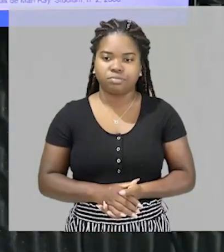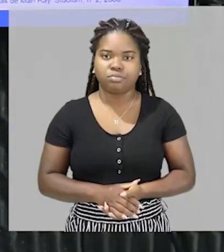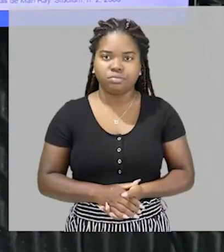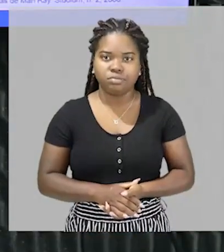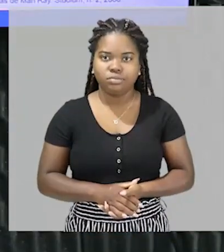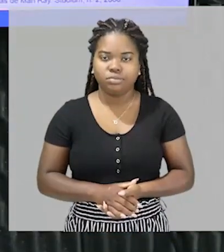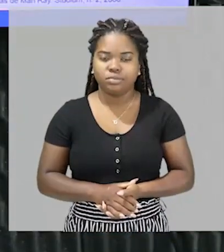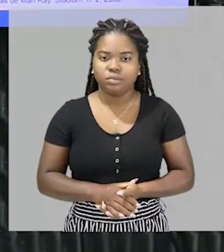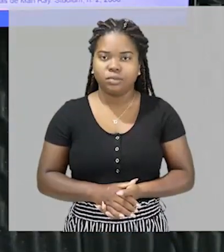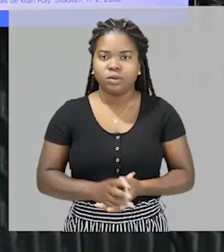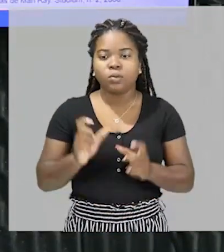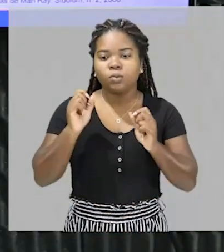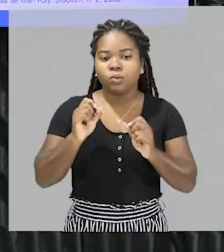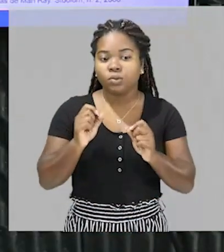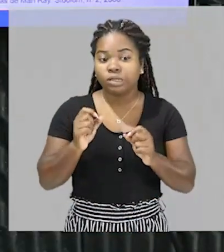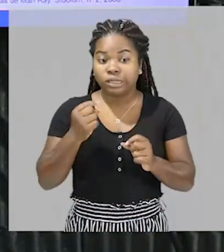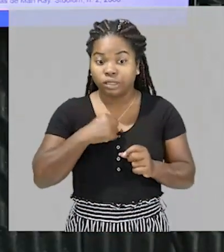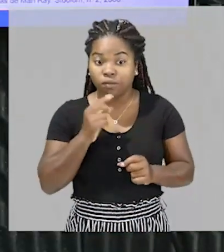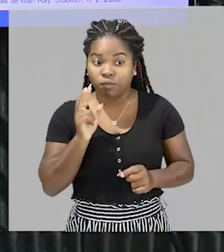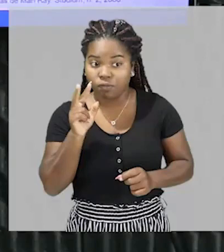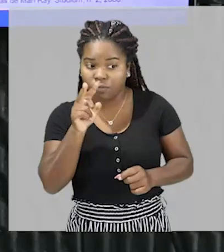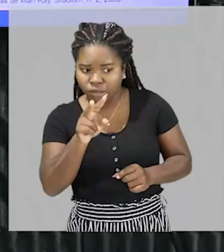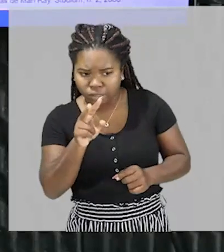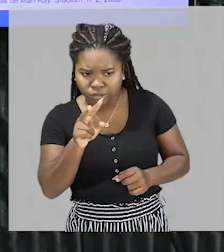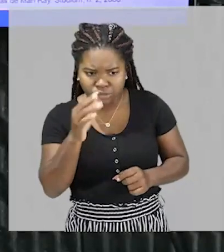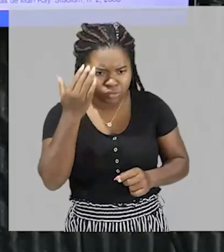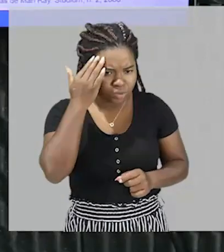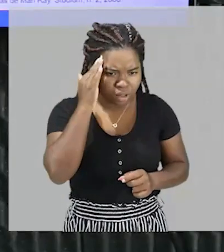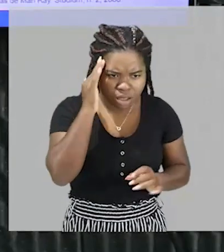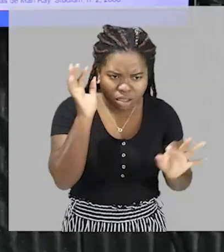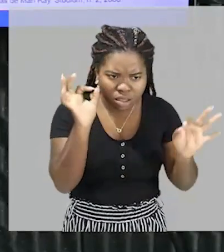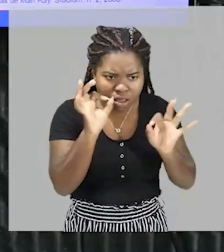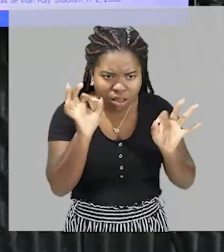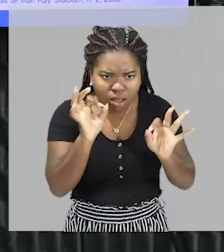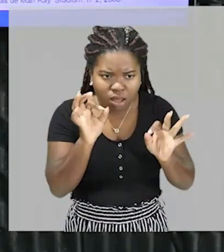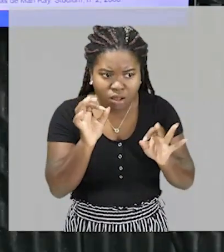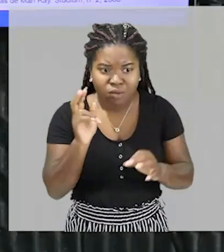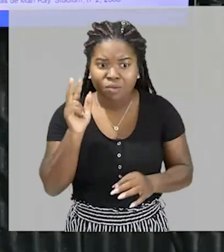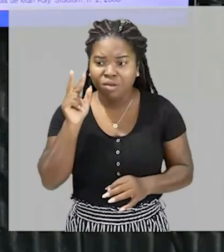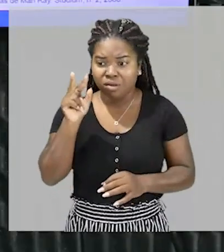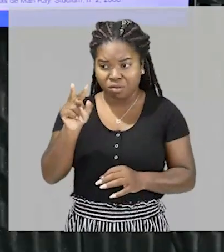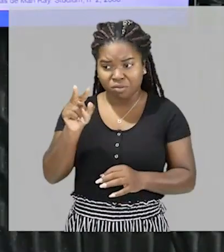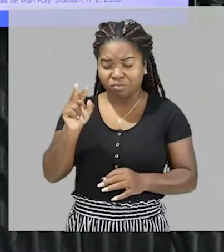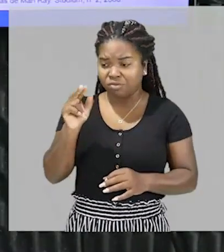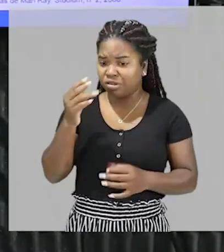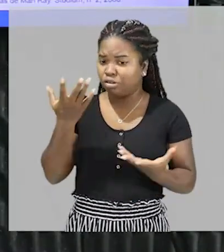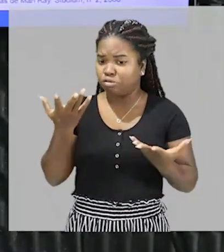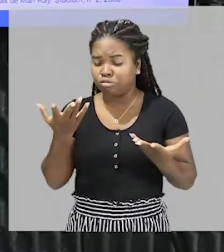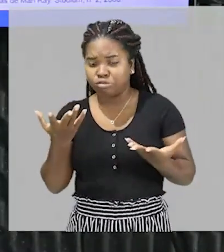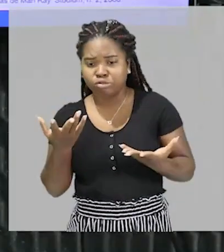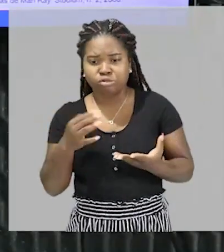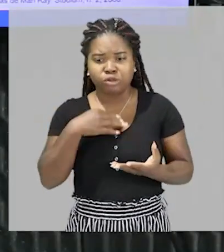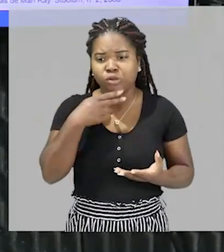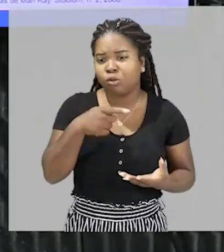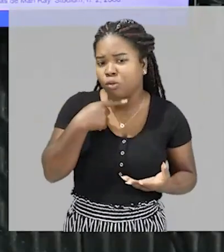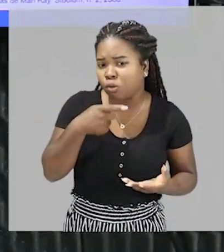visual. O que eu vejo e eu não entendo, o que eu olho e não compreendo, o que eu percebo